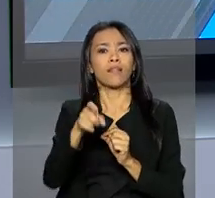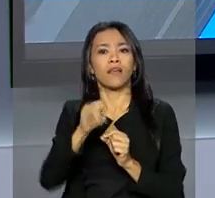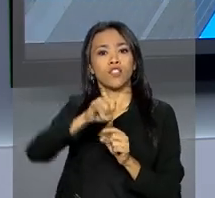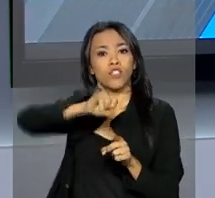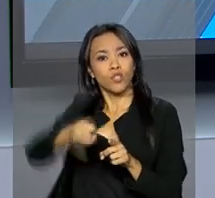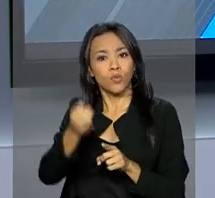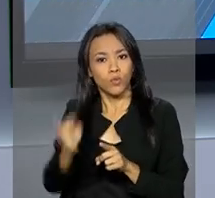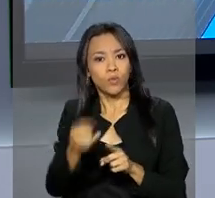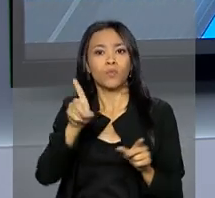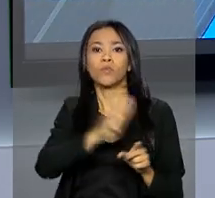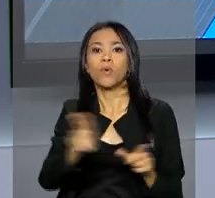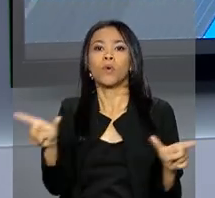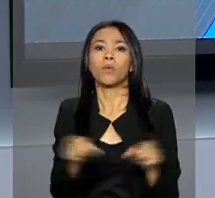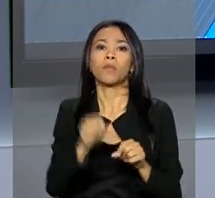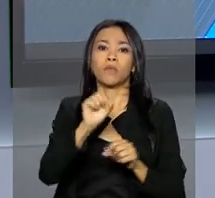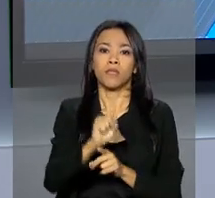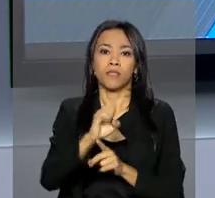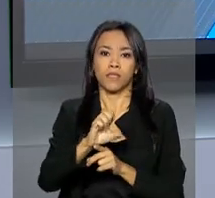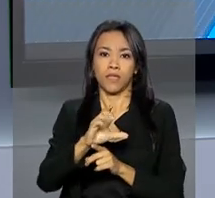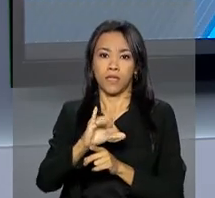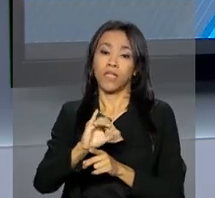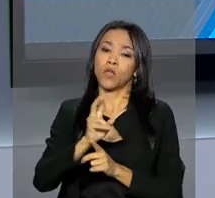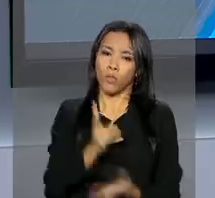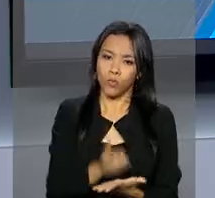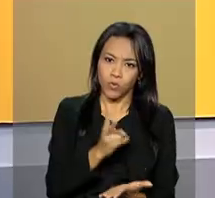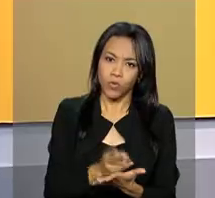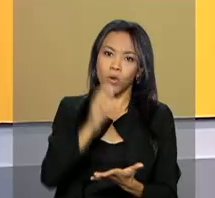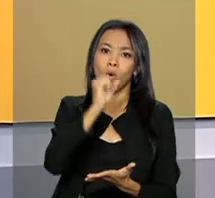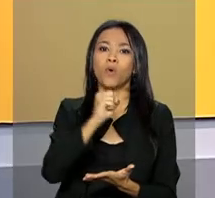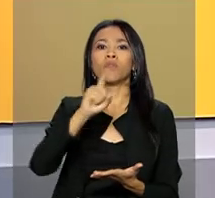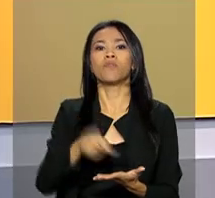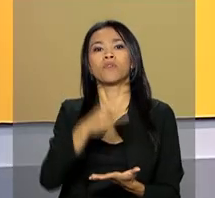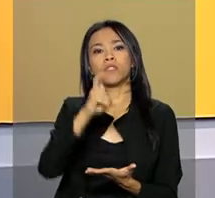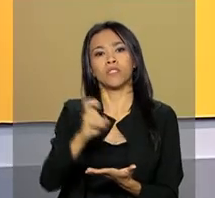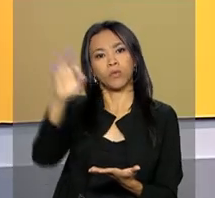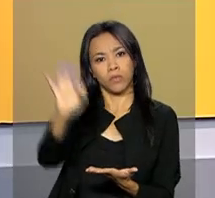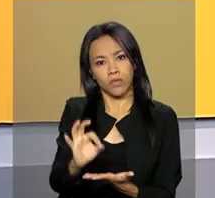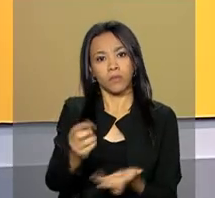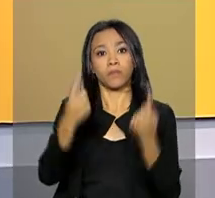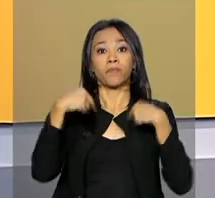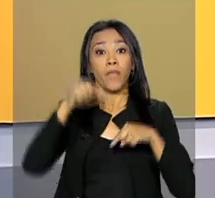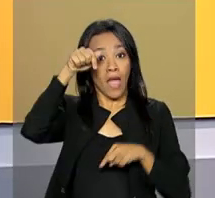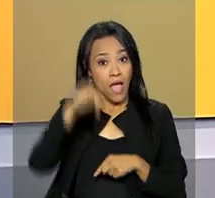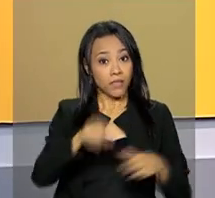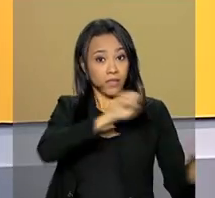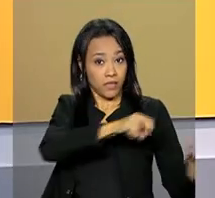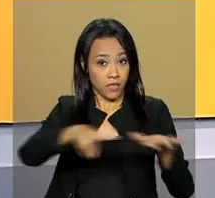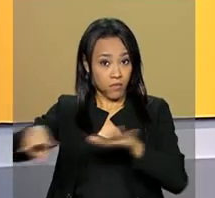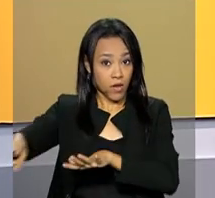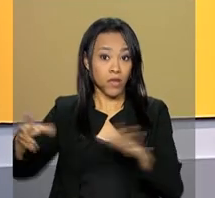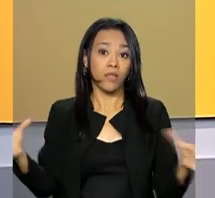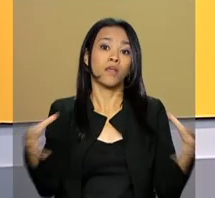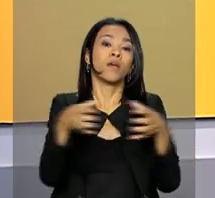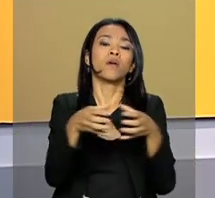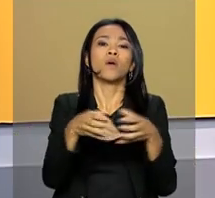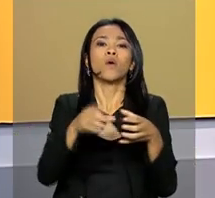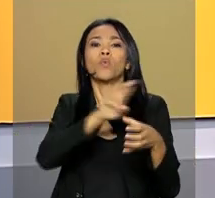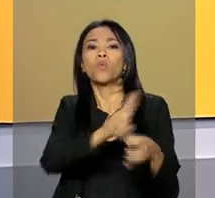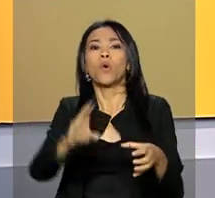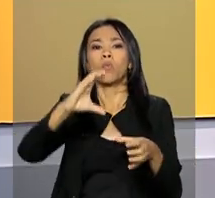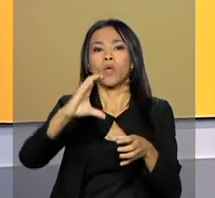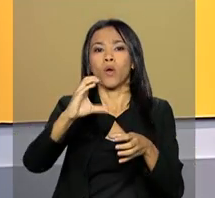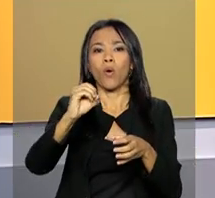SELIC mantida em 8,5 essa sem o comit de política monetária do Banco Central o